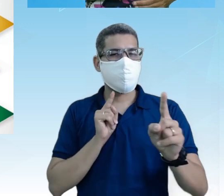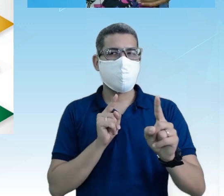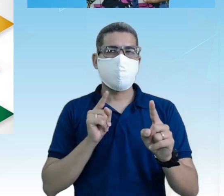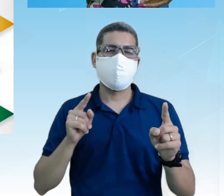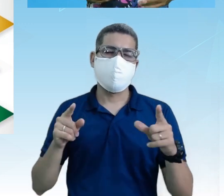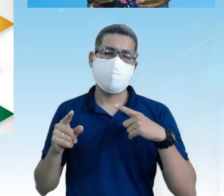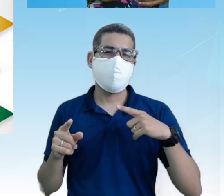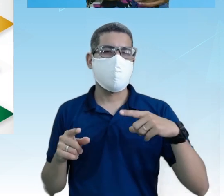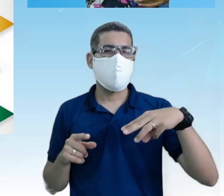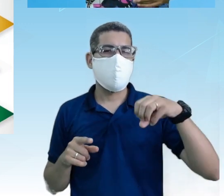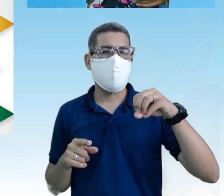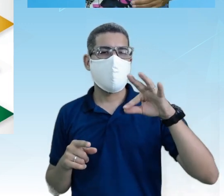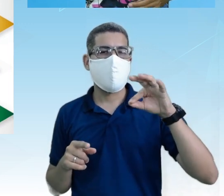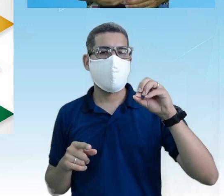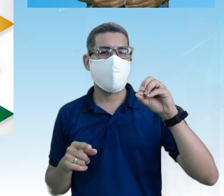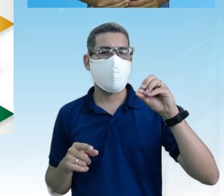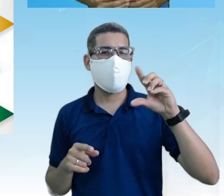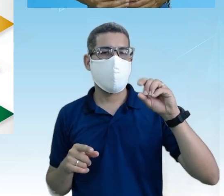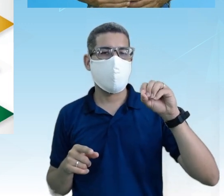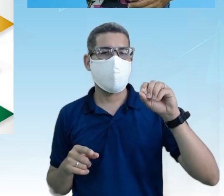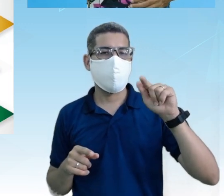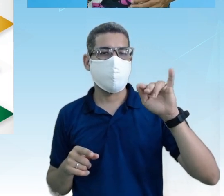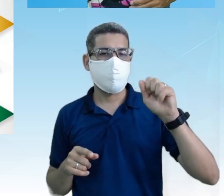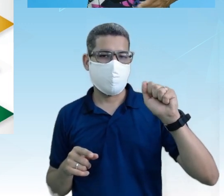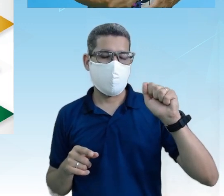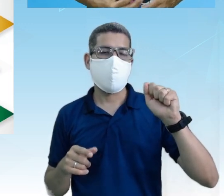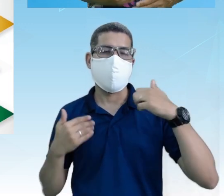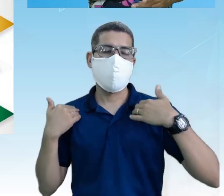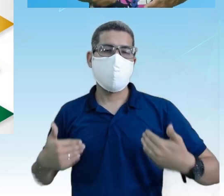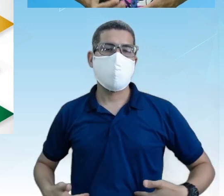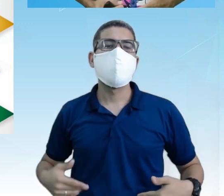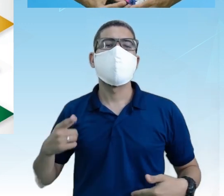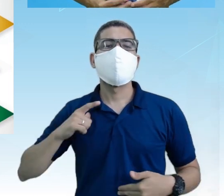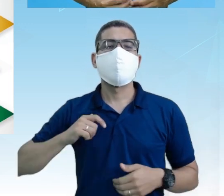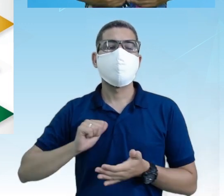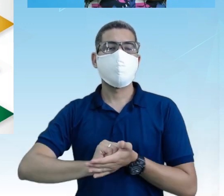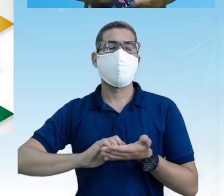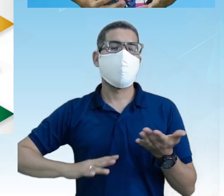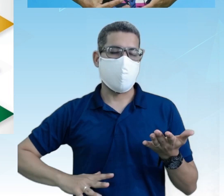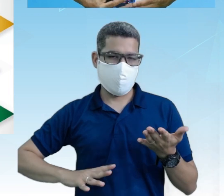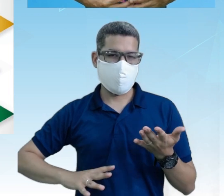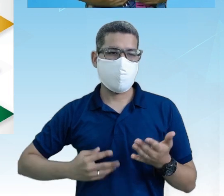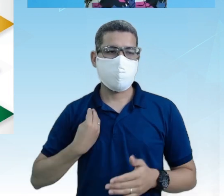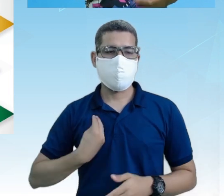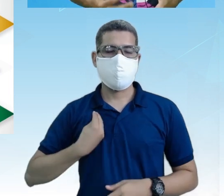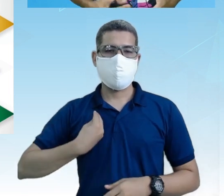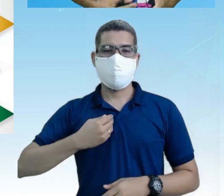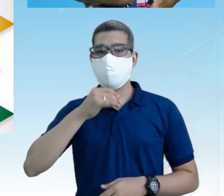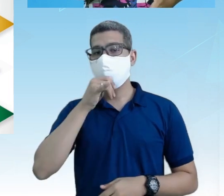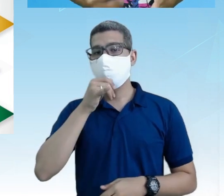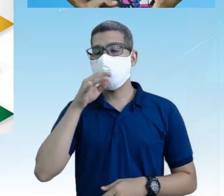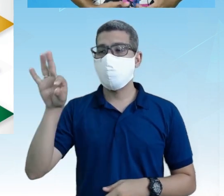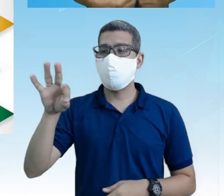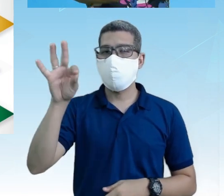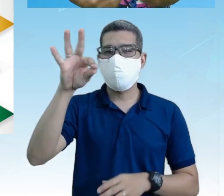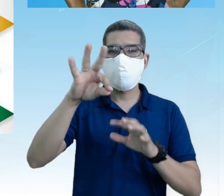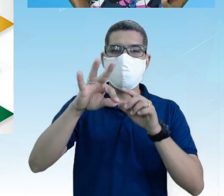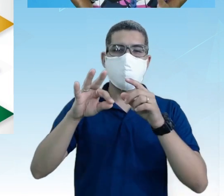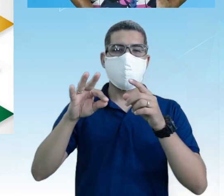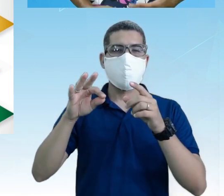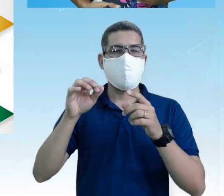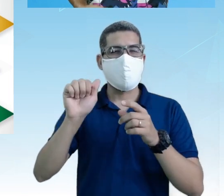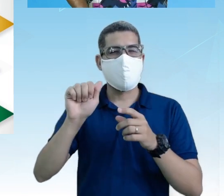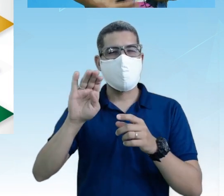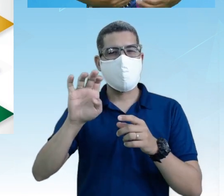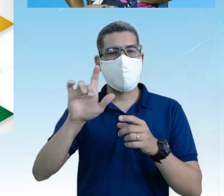morfologia corporal ela está relacionada com a atividade que exerce. Exemplo, abelhas, cupins,